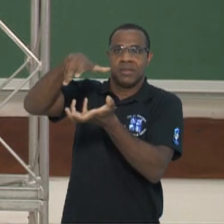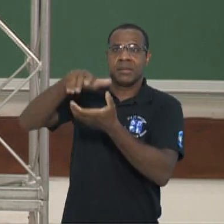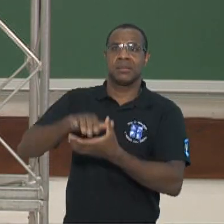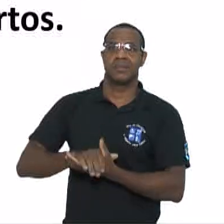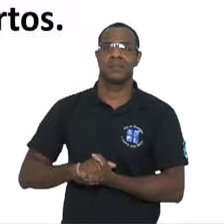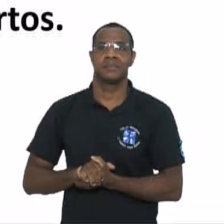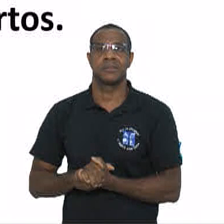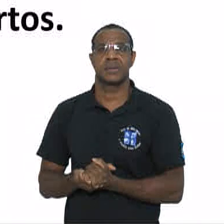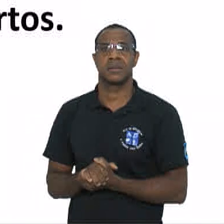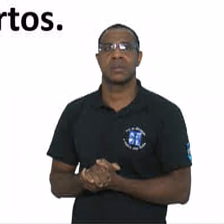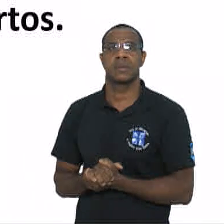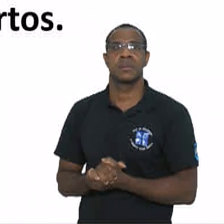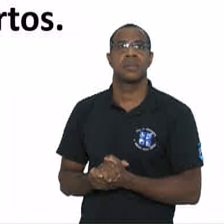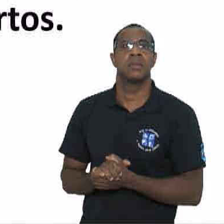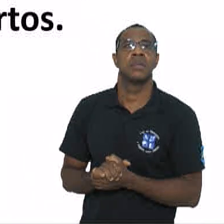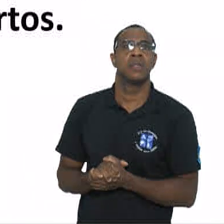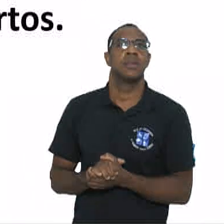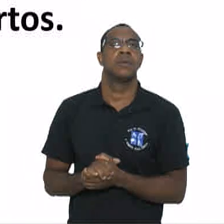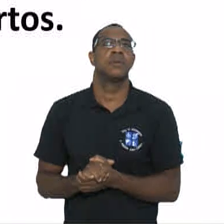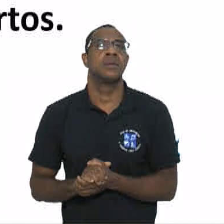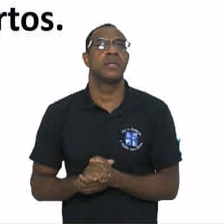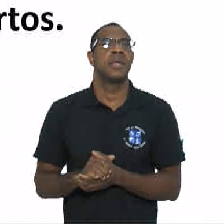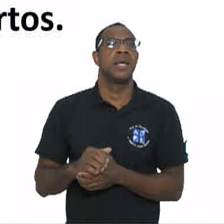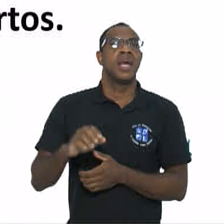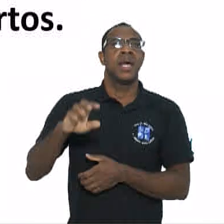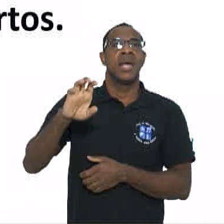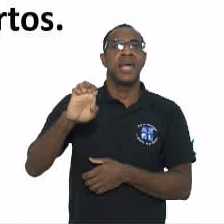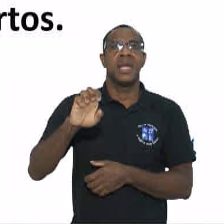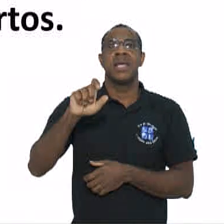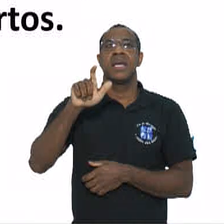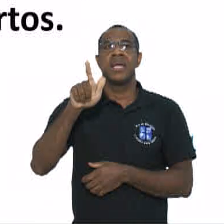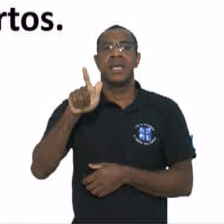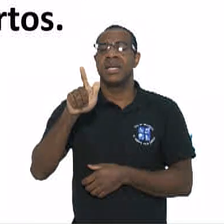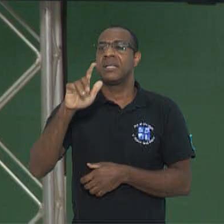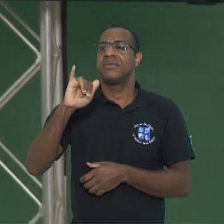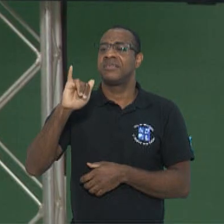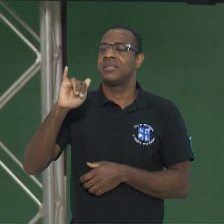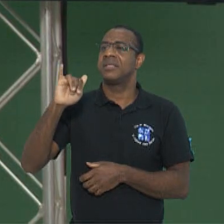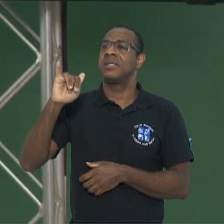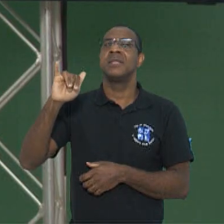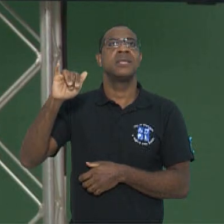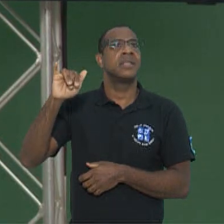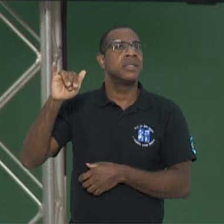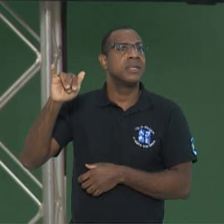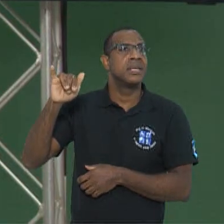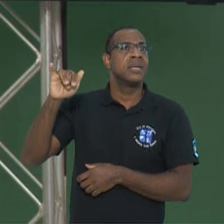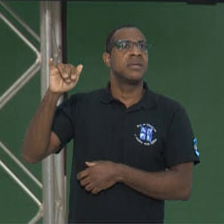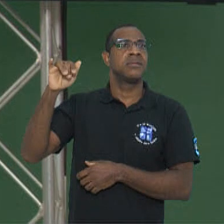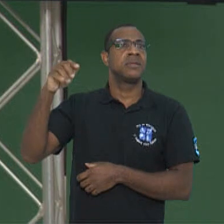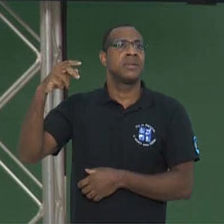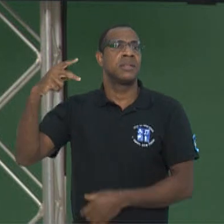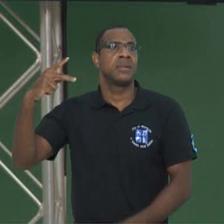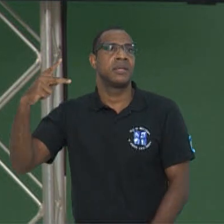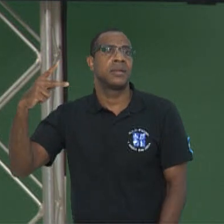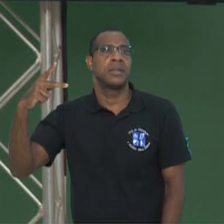Os egiptólogos colocam, quem são os egiptólogos? Especialistas na história do Egito Antigo. Eles apontam